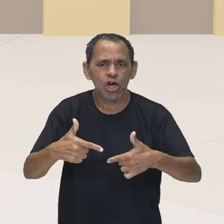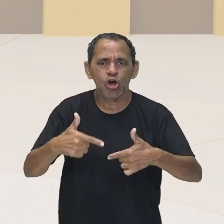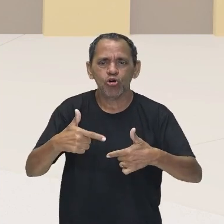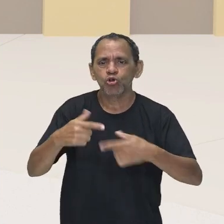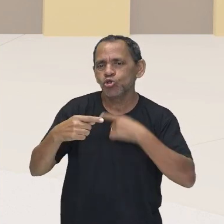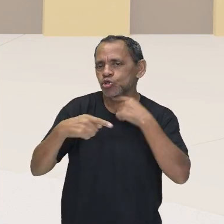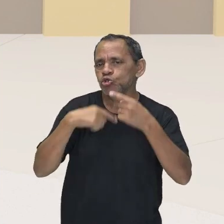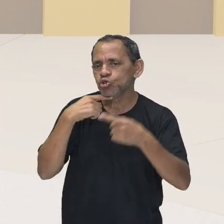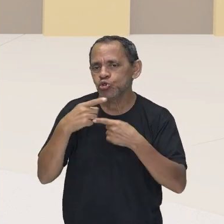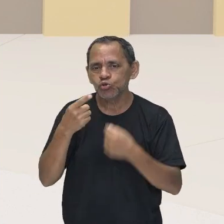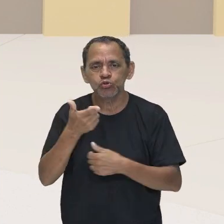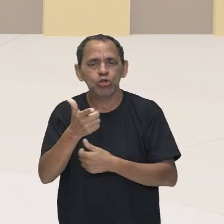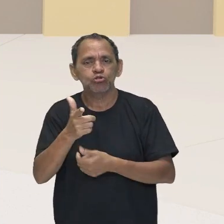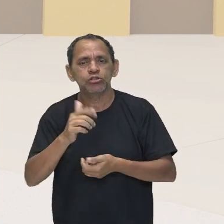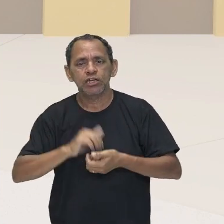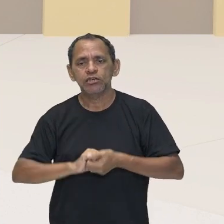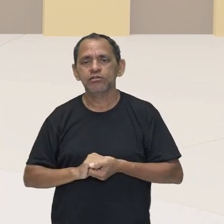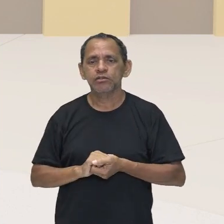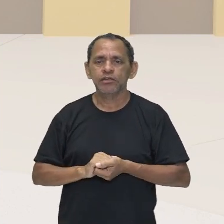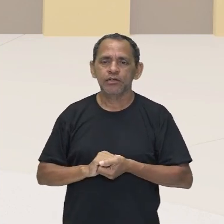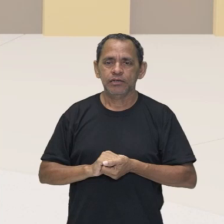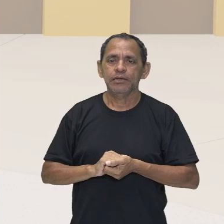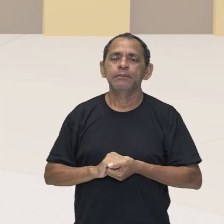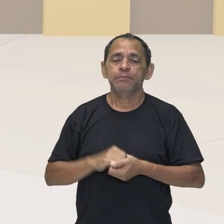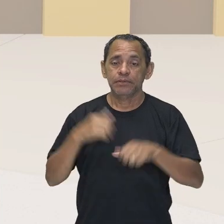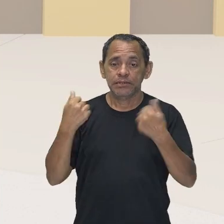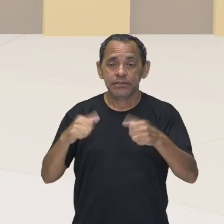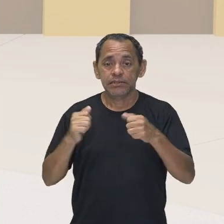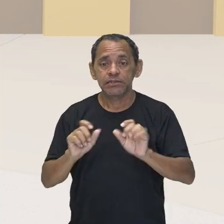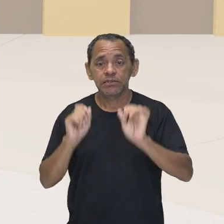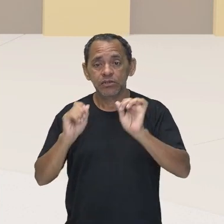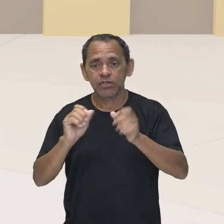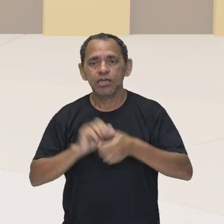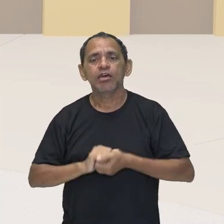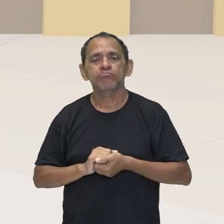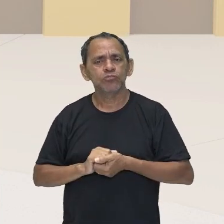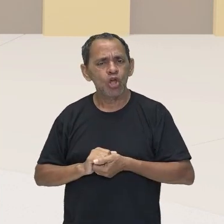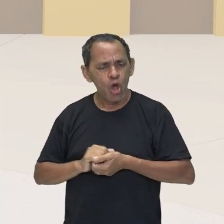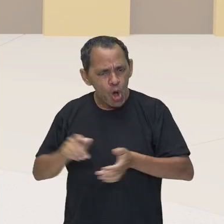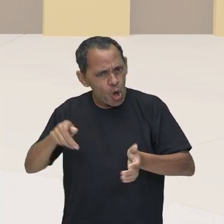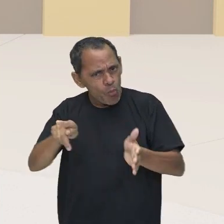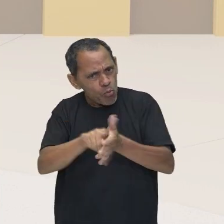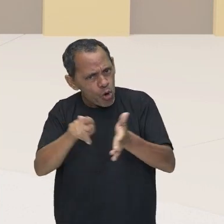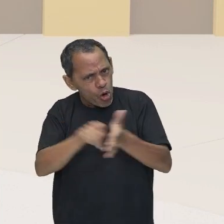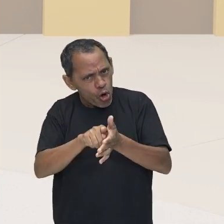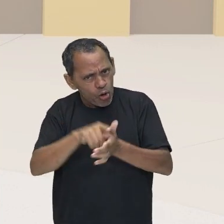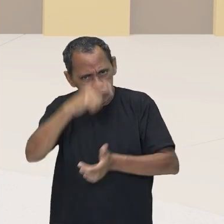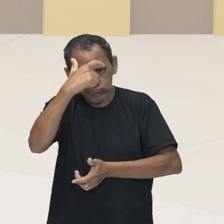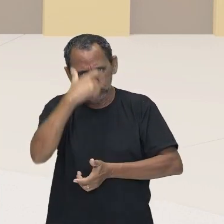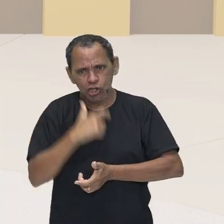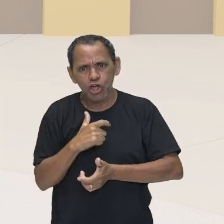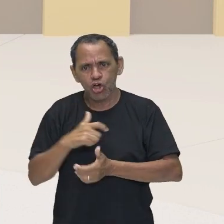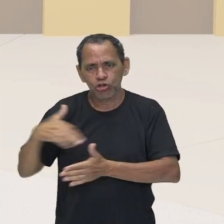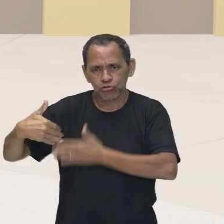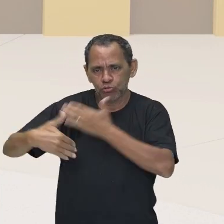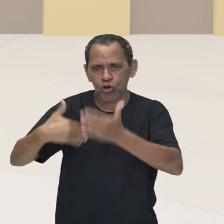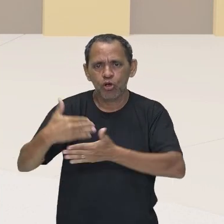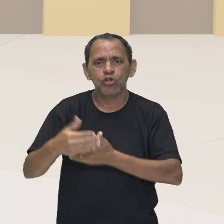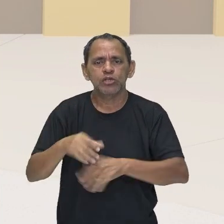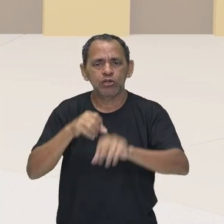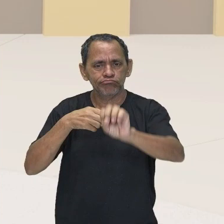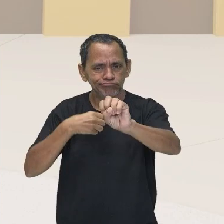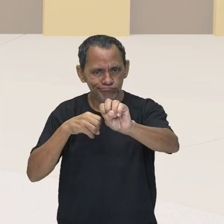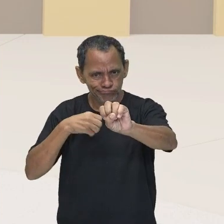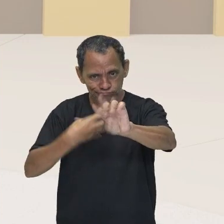você precisa ser protagonista do seu próprio processo de ensino-aprendizagem. Então, quando vamos falar